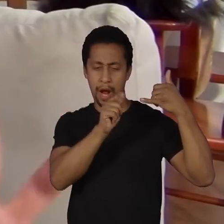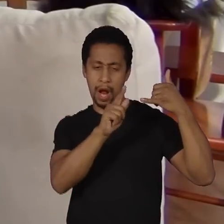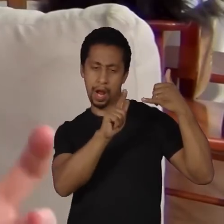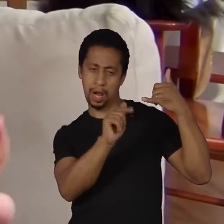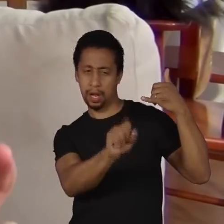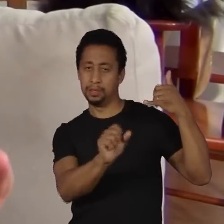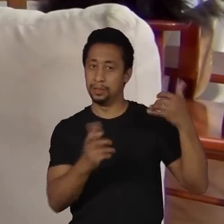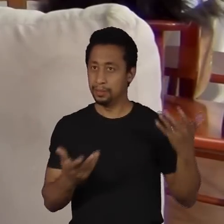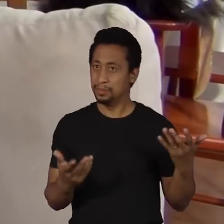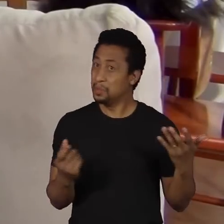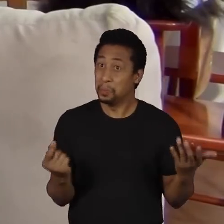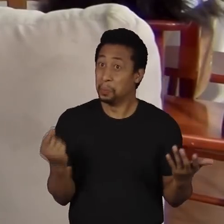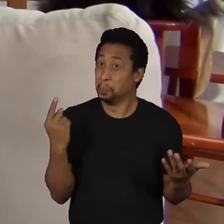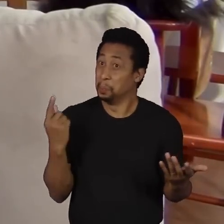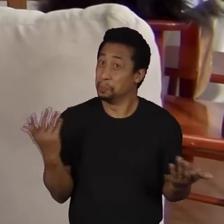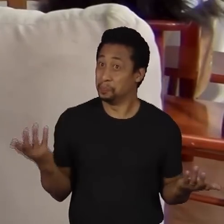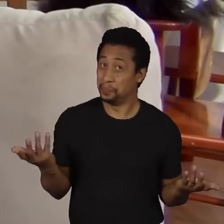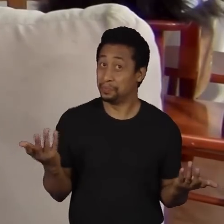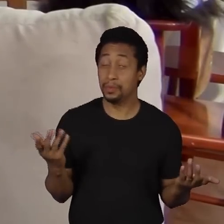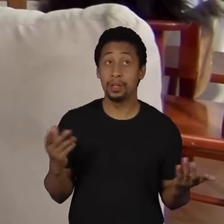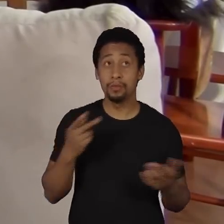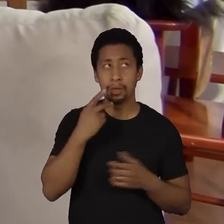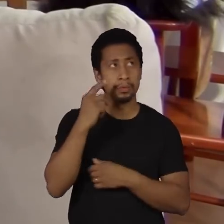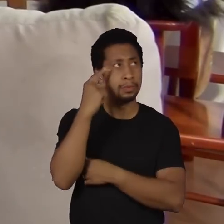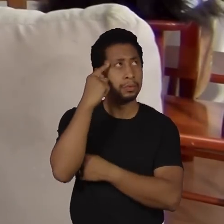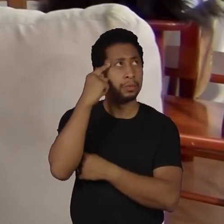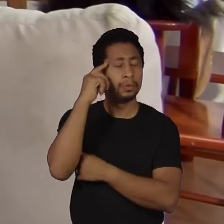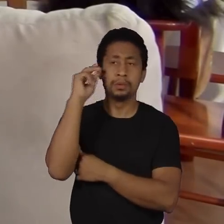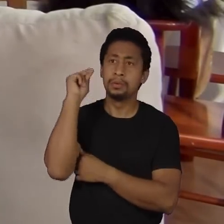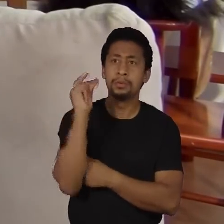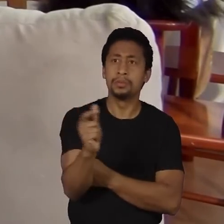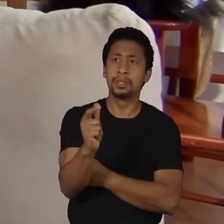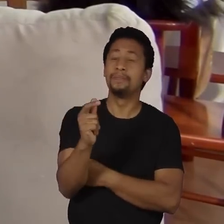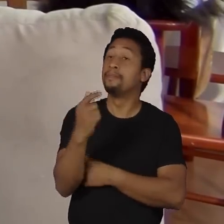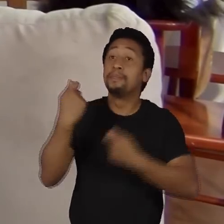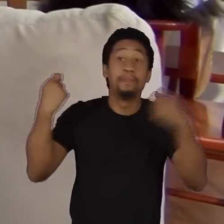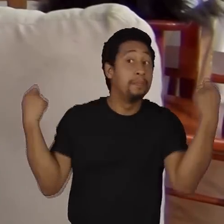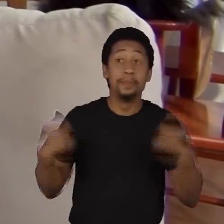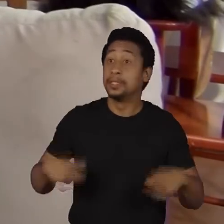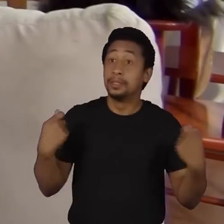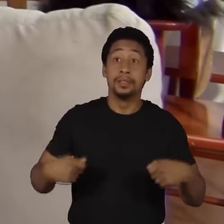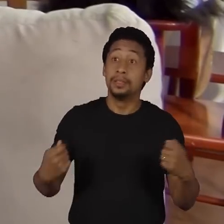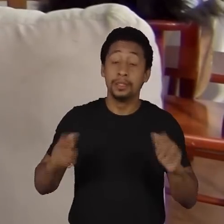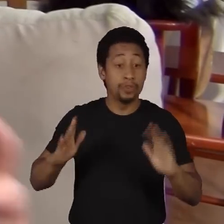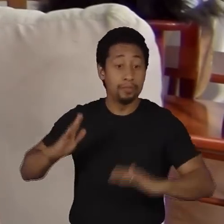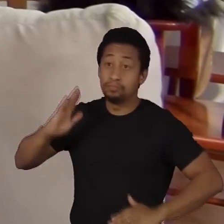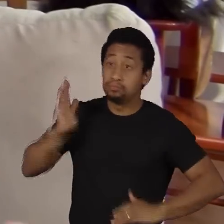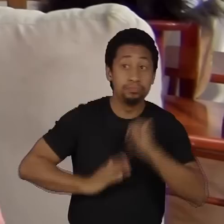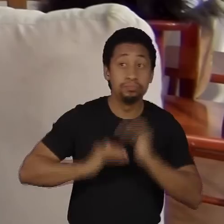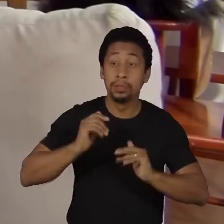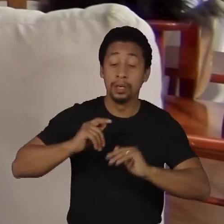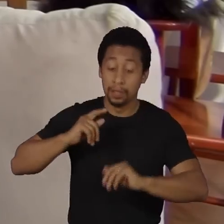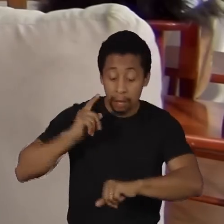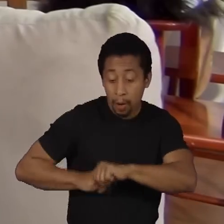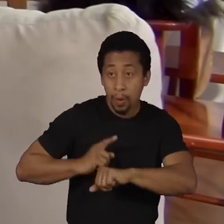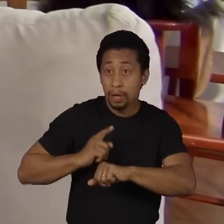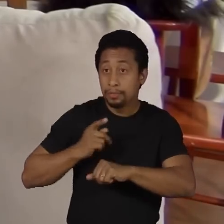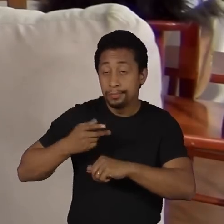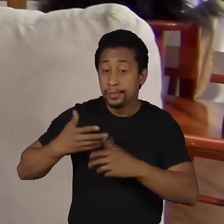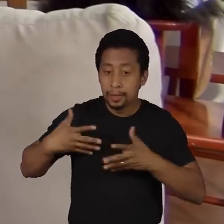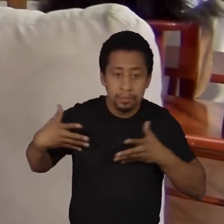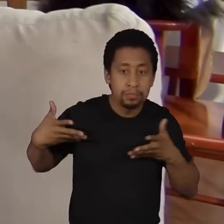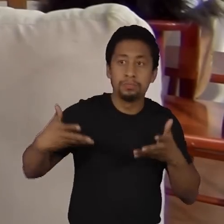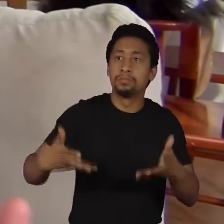Era tudo assim, porque ela dizia que quando você tem a ideia, você tem que imediatamente colocar em prática, imediatamente você tem